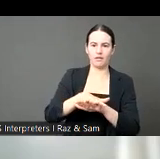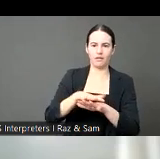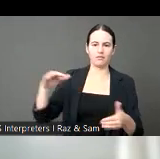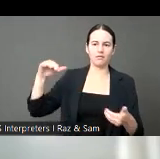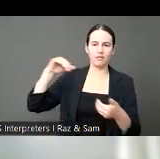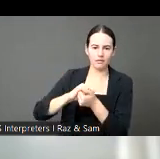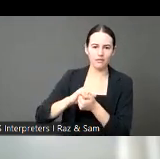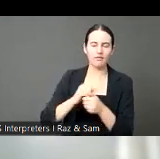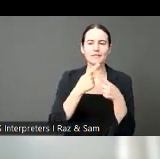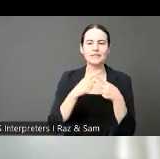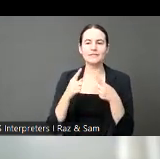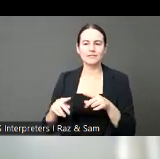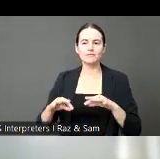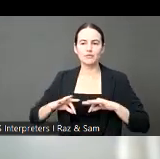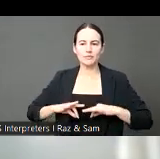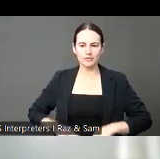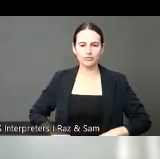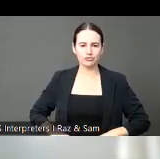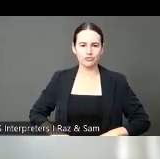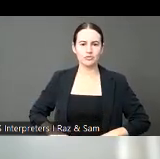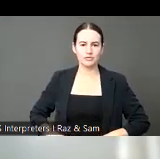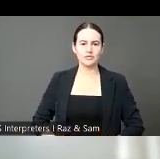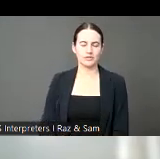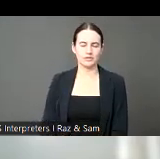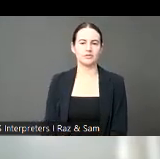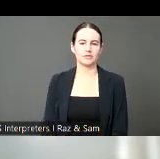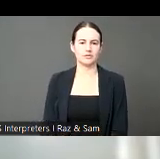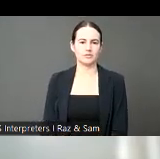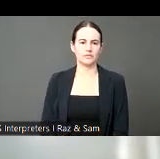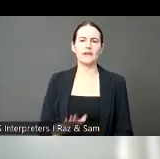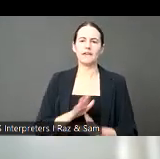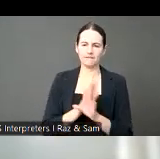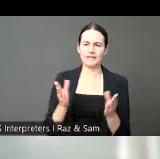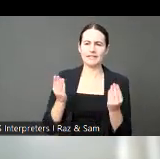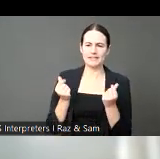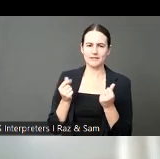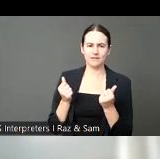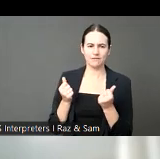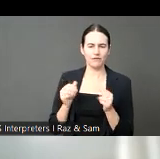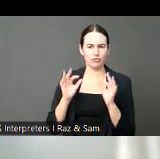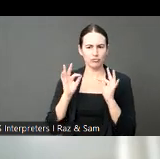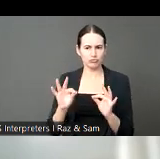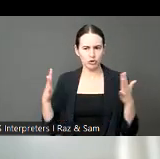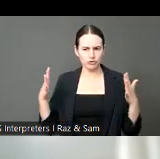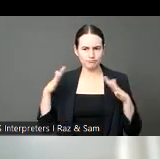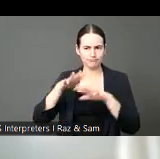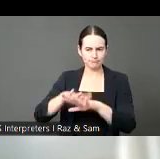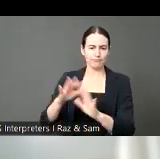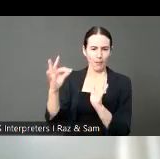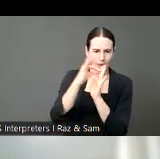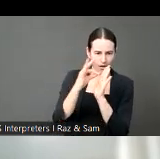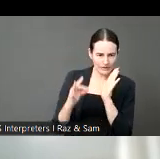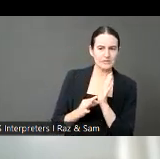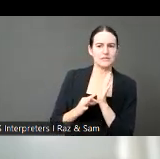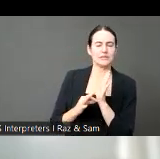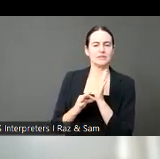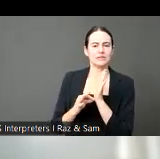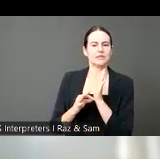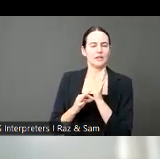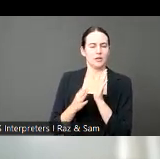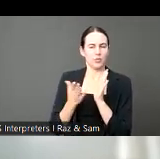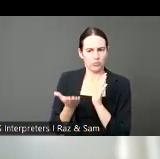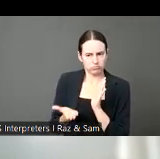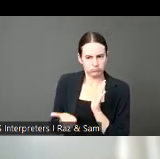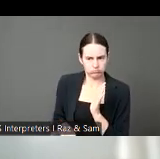potencializa os esforços e otimiza recursos, principalmente. Muitas políticas já existem em outros ministérios, no que nós precisamos